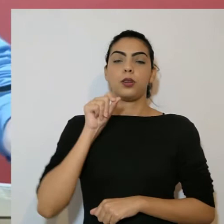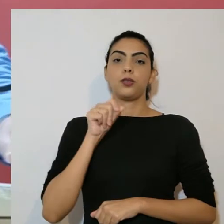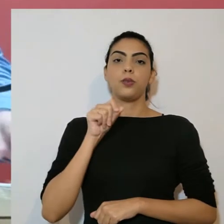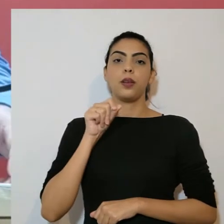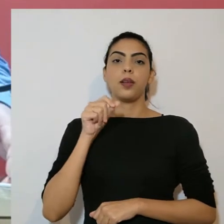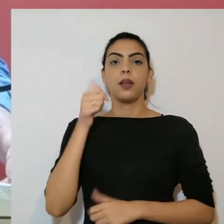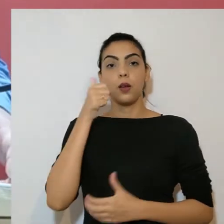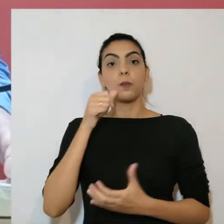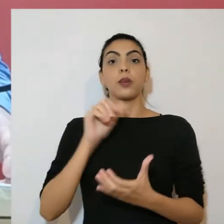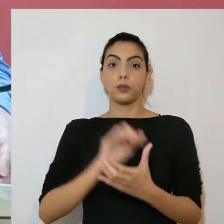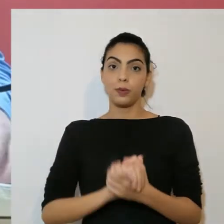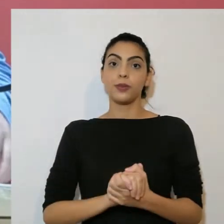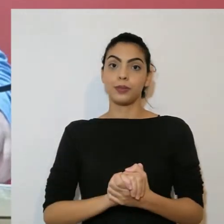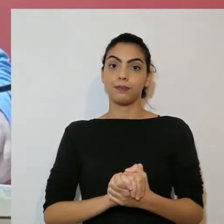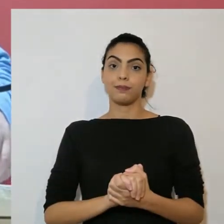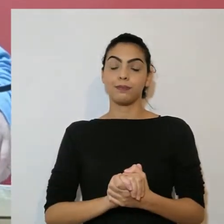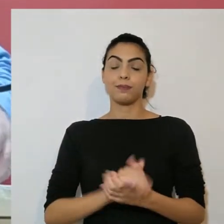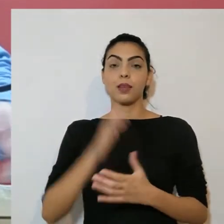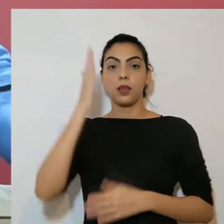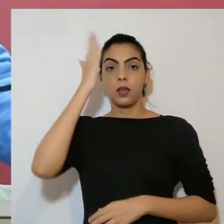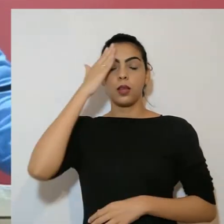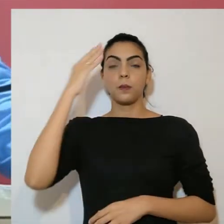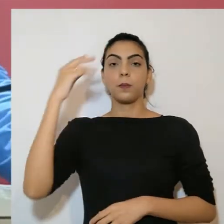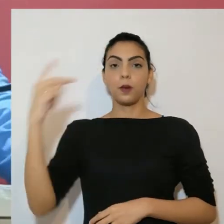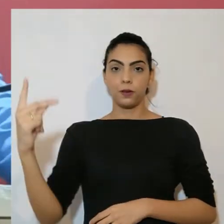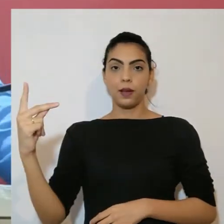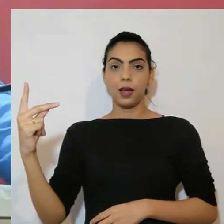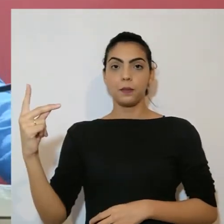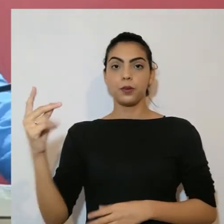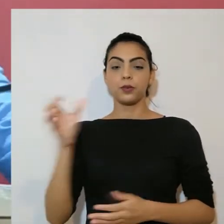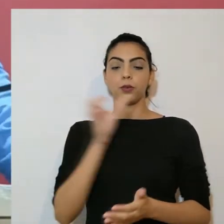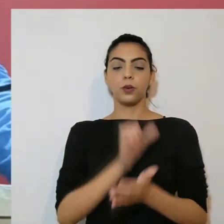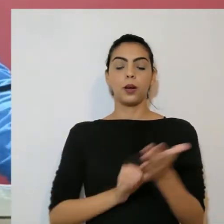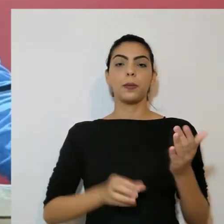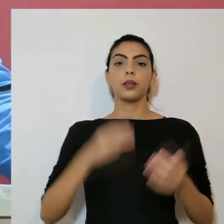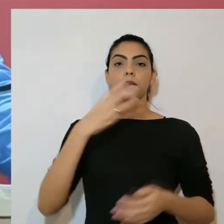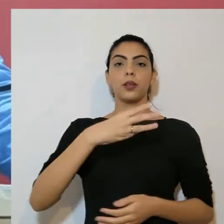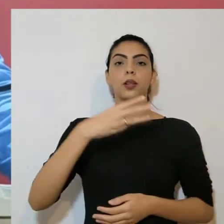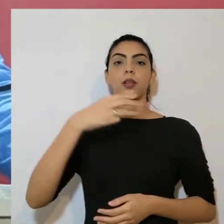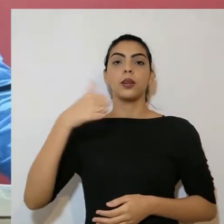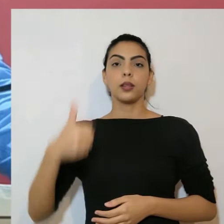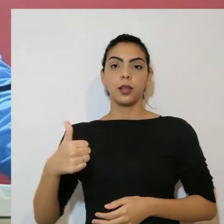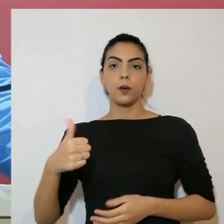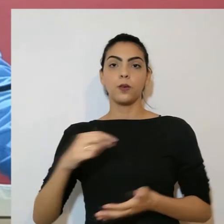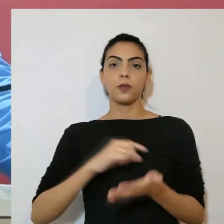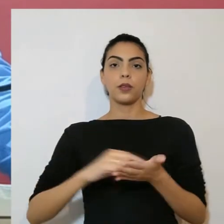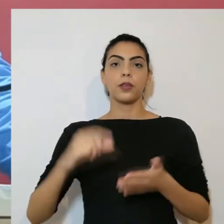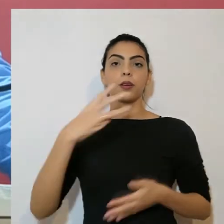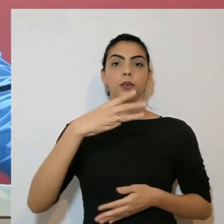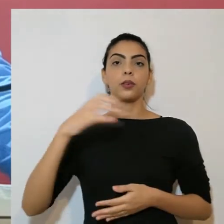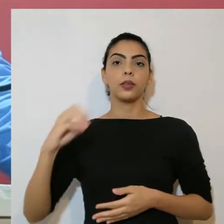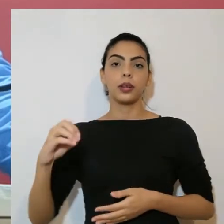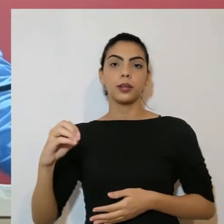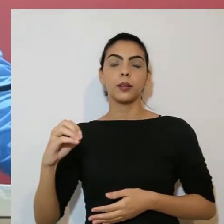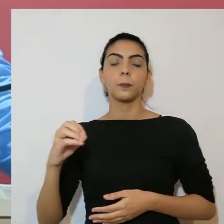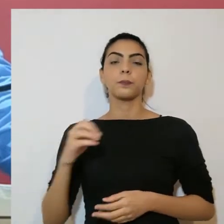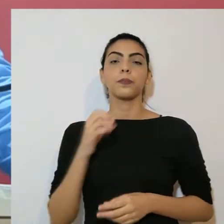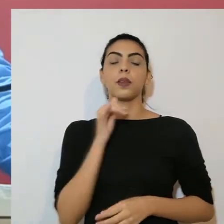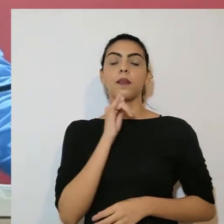se escolher uma esposa. Lá em Provérbios mesmo, no capítulo 31, verso